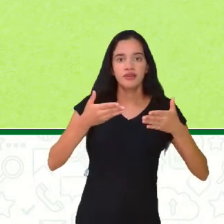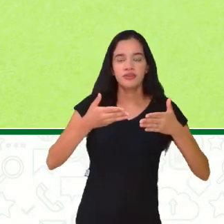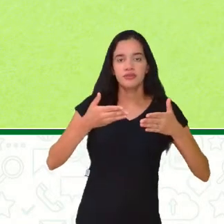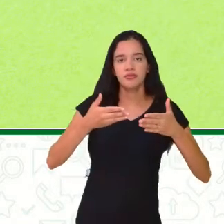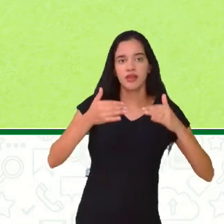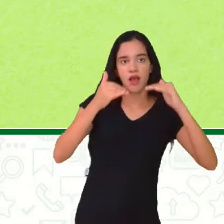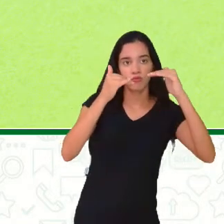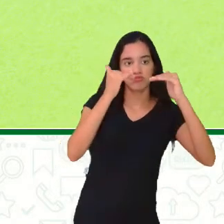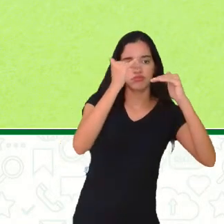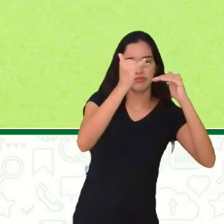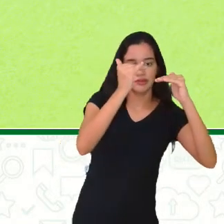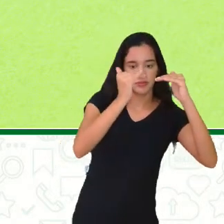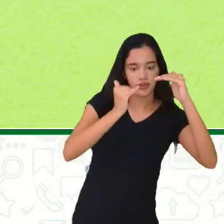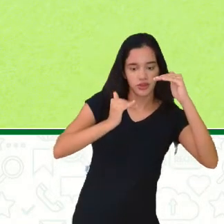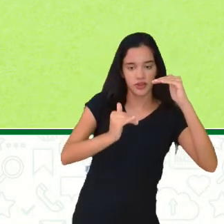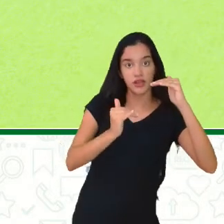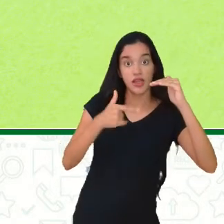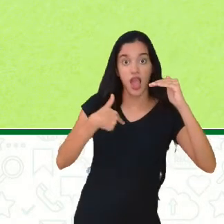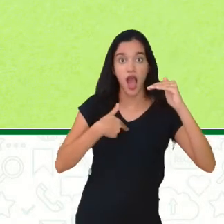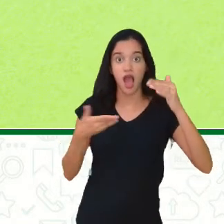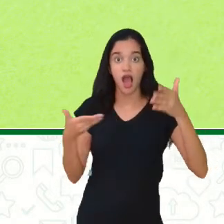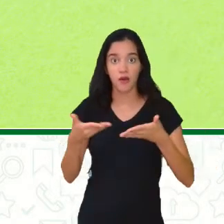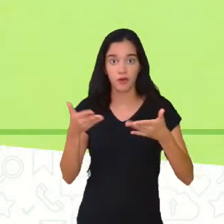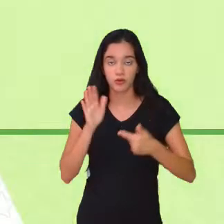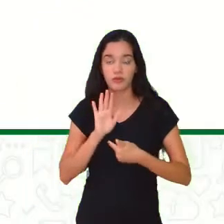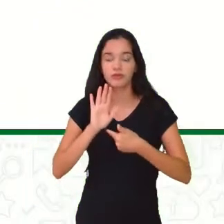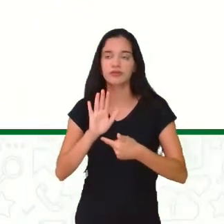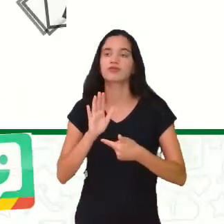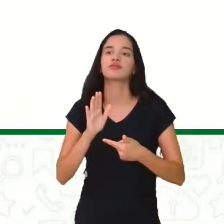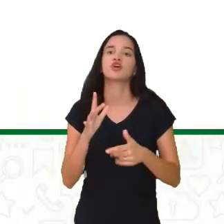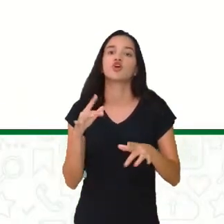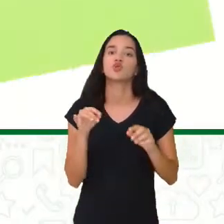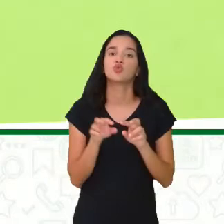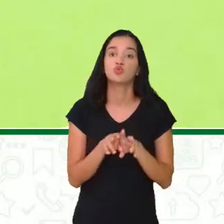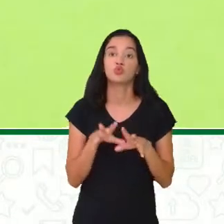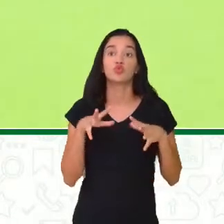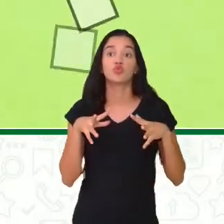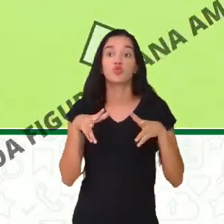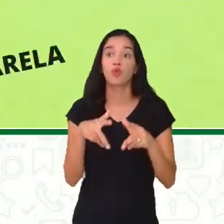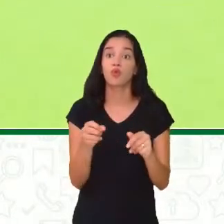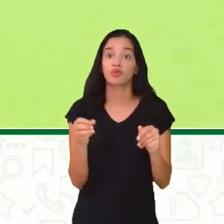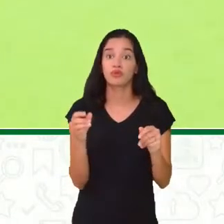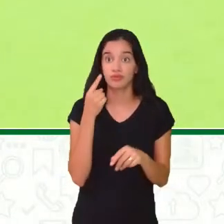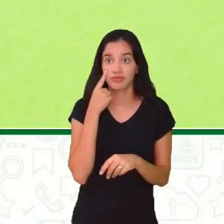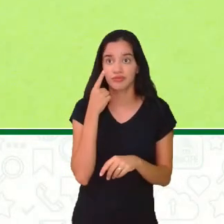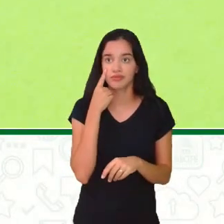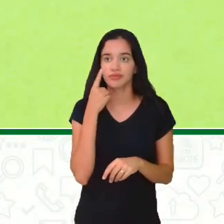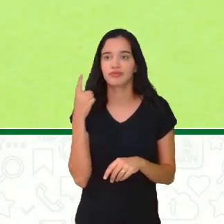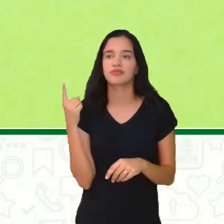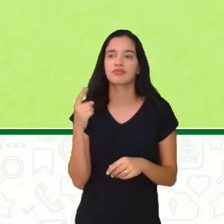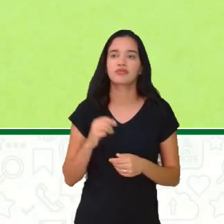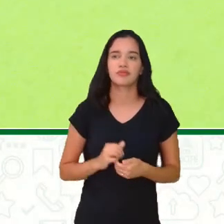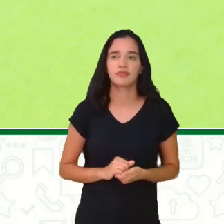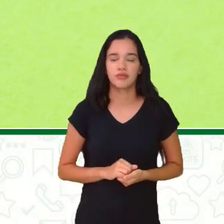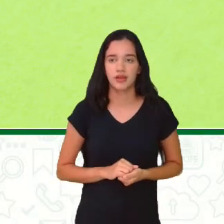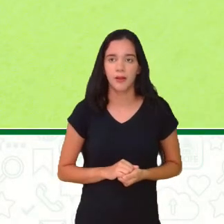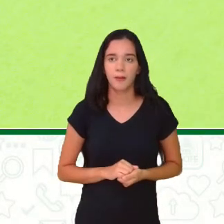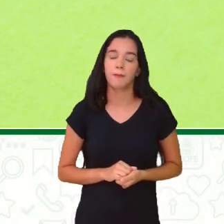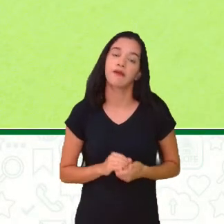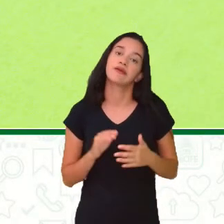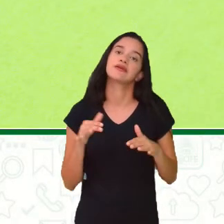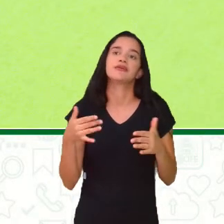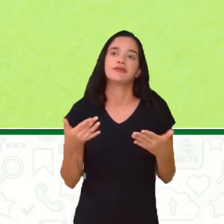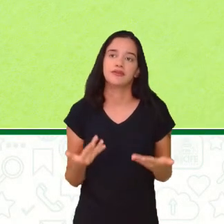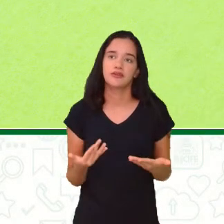de baixo que eu estou mostrando. Agora você vai ver todas as setinhas juntas. Olha.